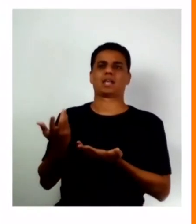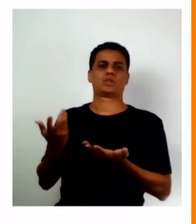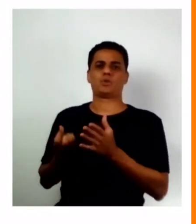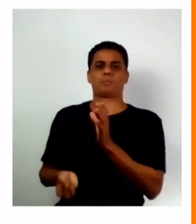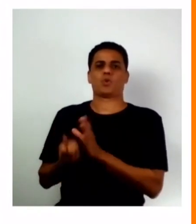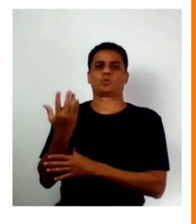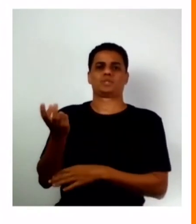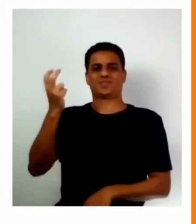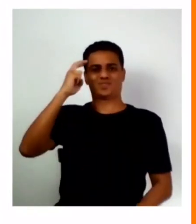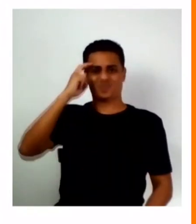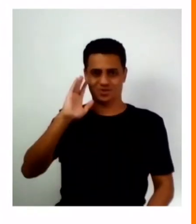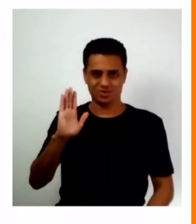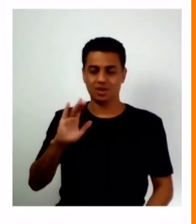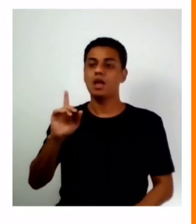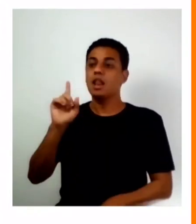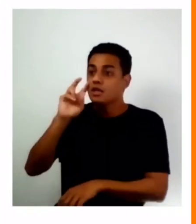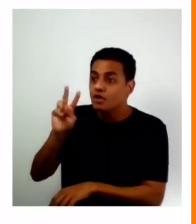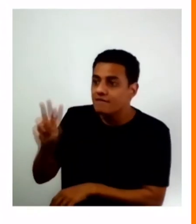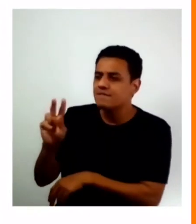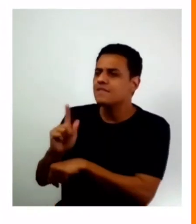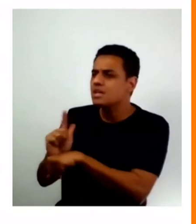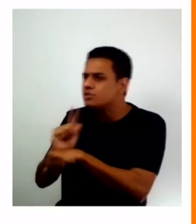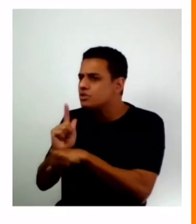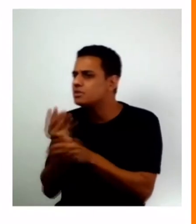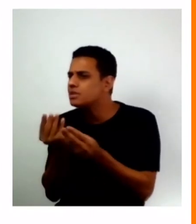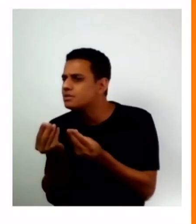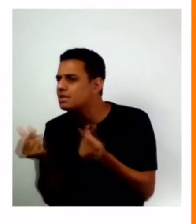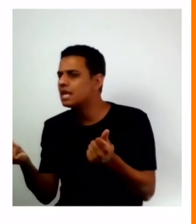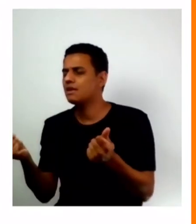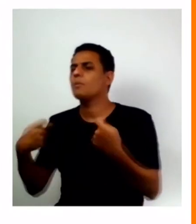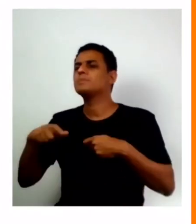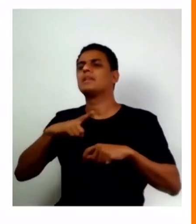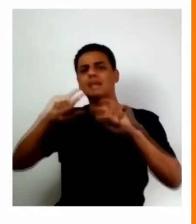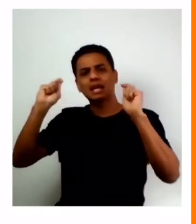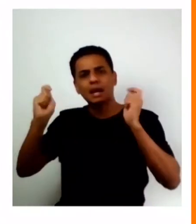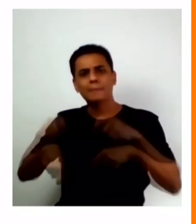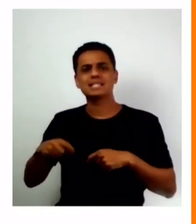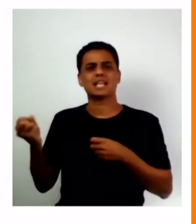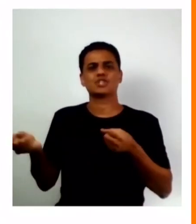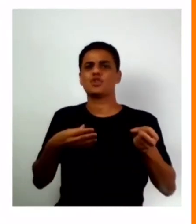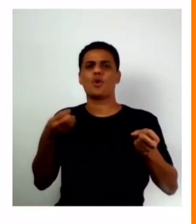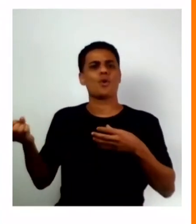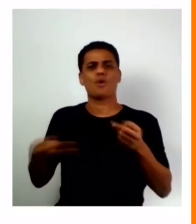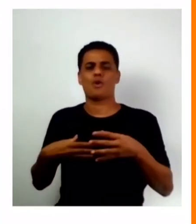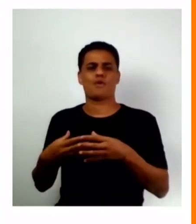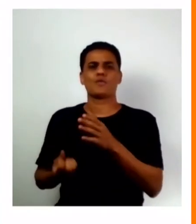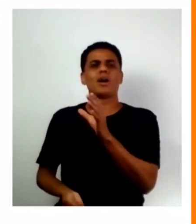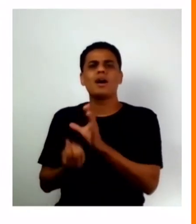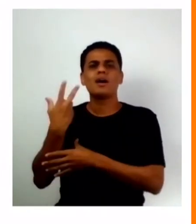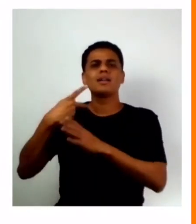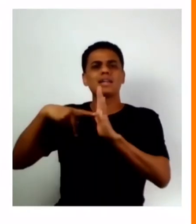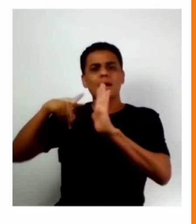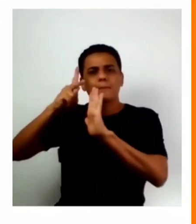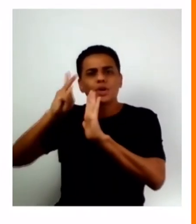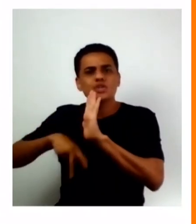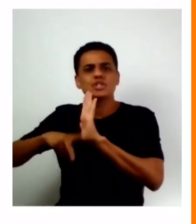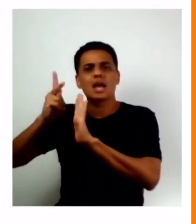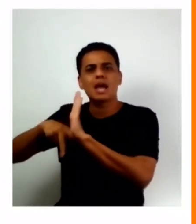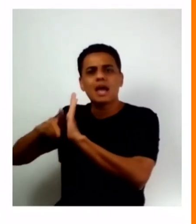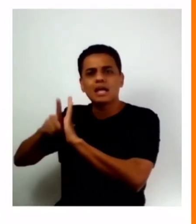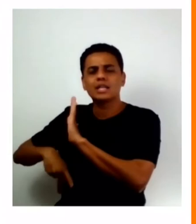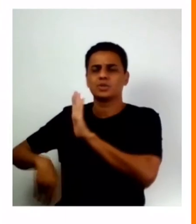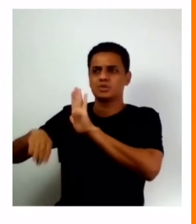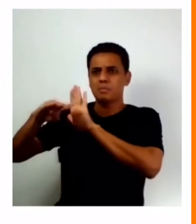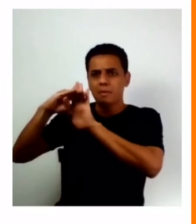O gestor cultural tem que ser muito capaz de inovar, de elaborar projetos e de saber trabalhar